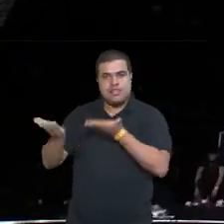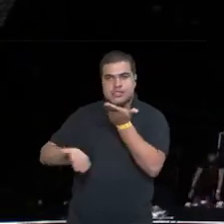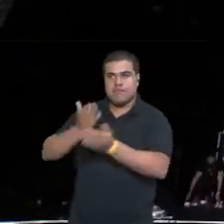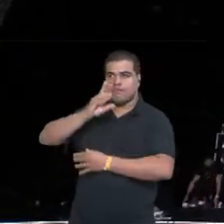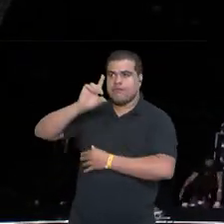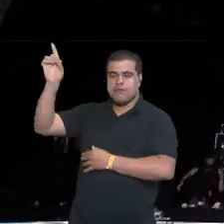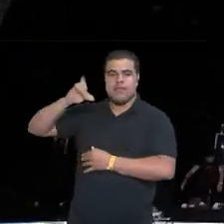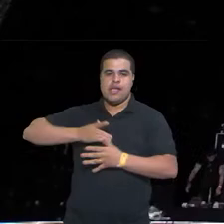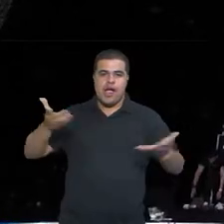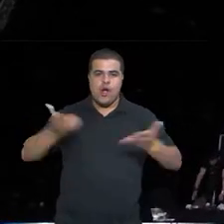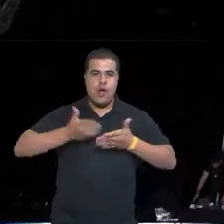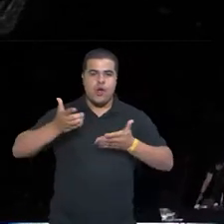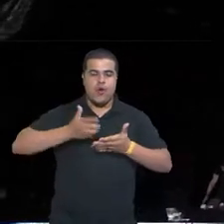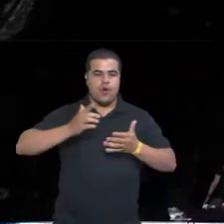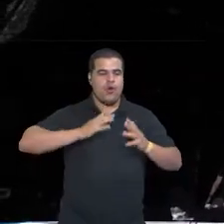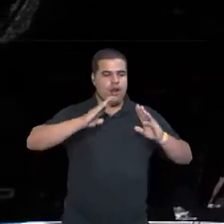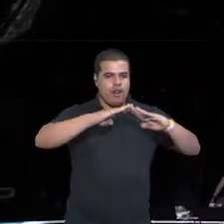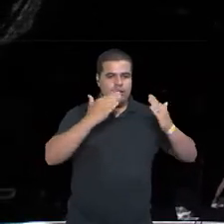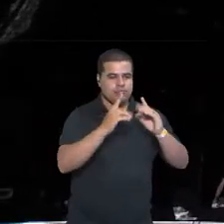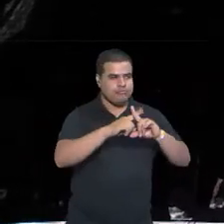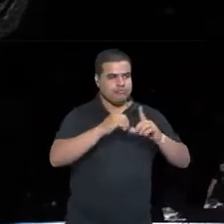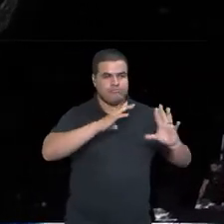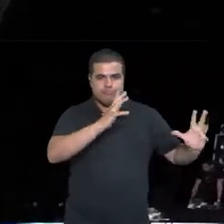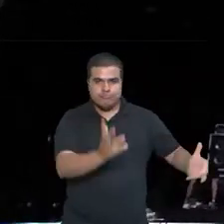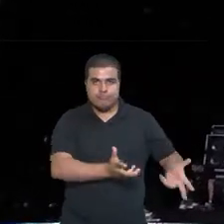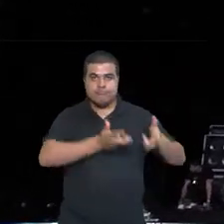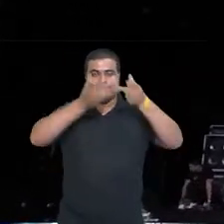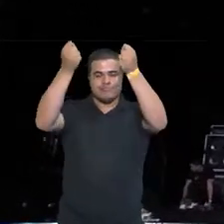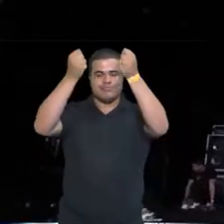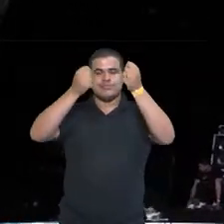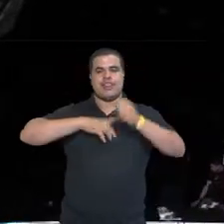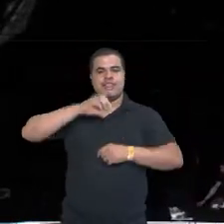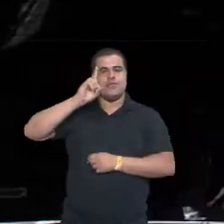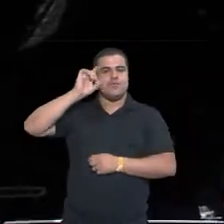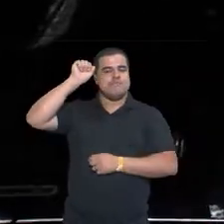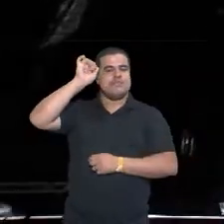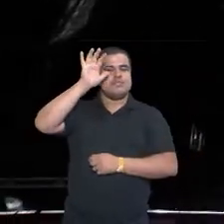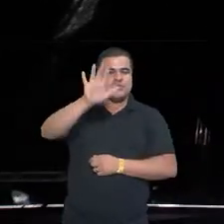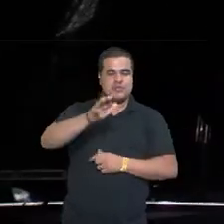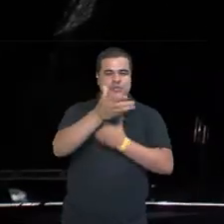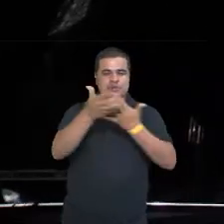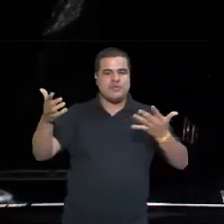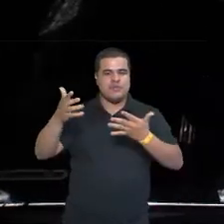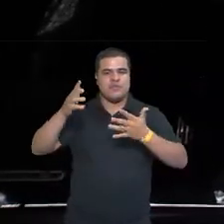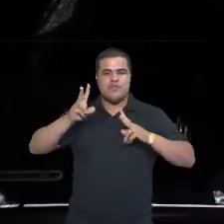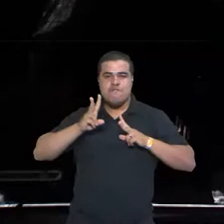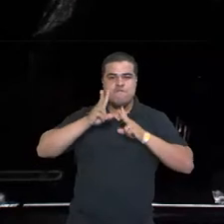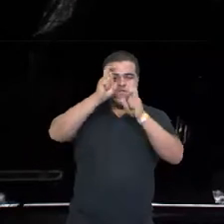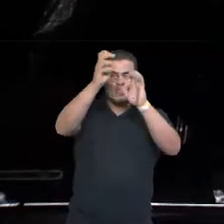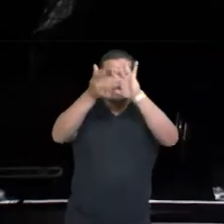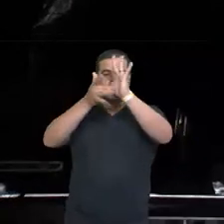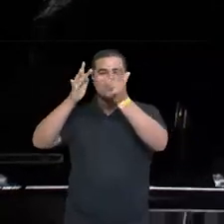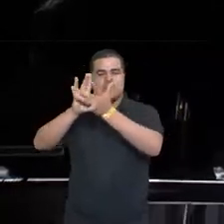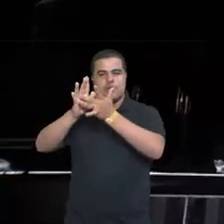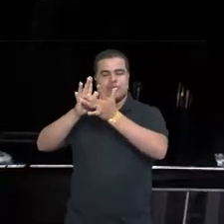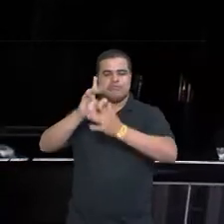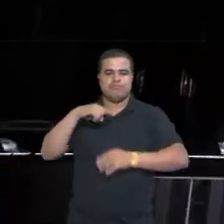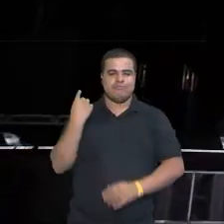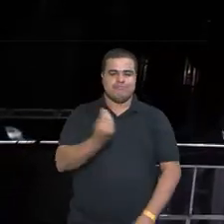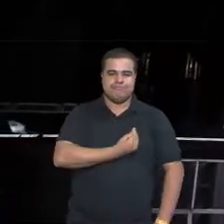daqui para o arrebatamento da igreja Deus abençoe você Deus abençoe a sua família Vitória em Cristo para nossa